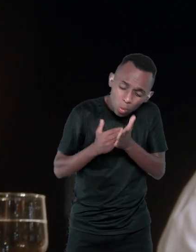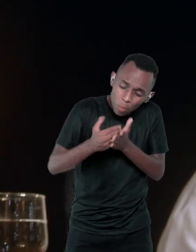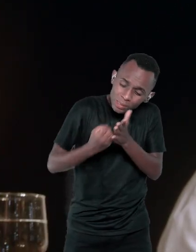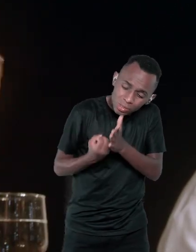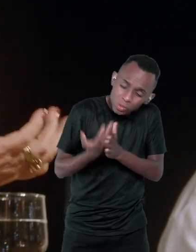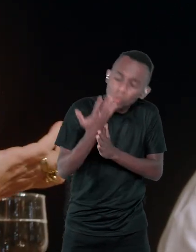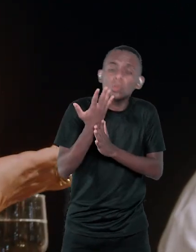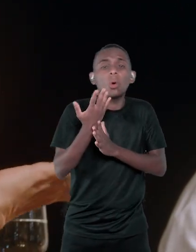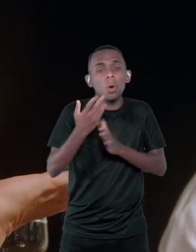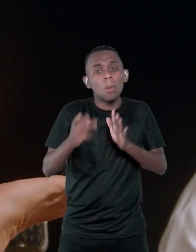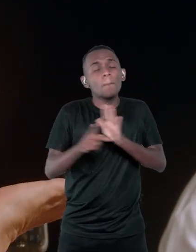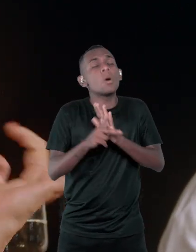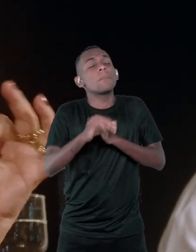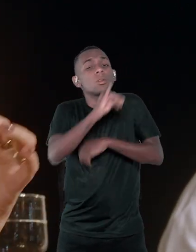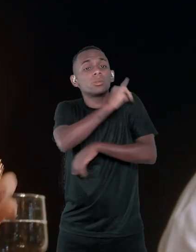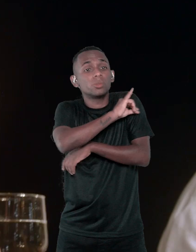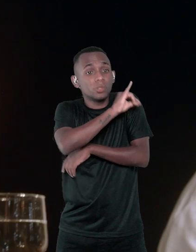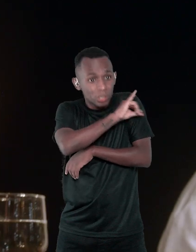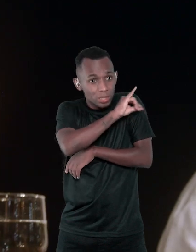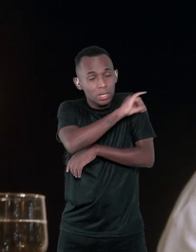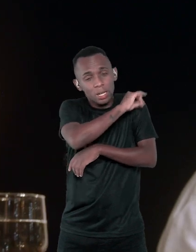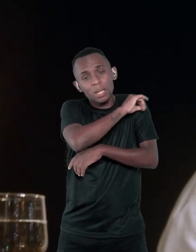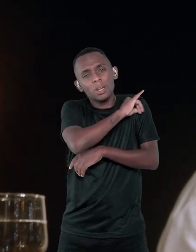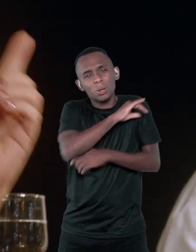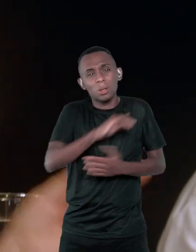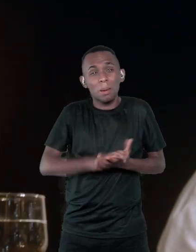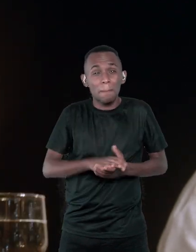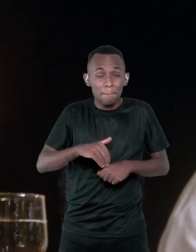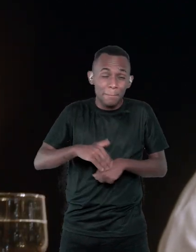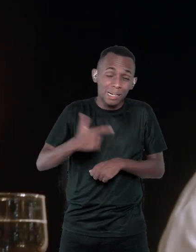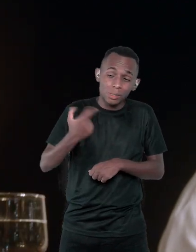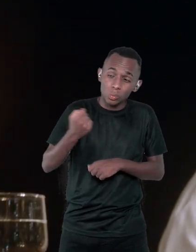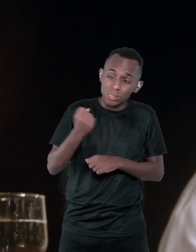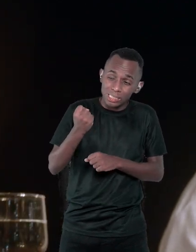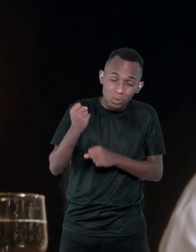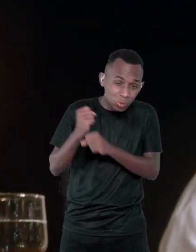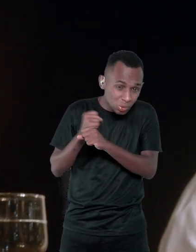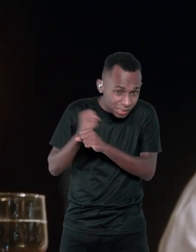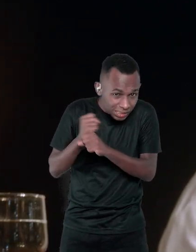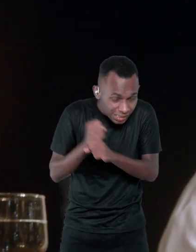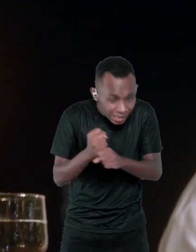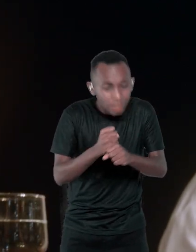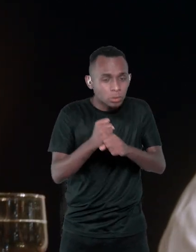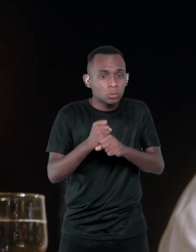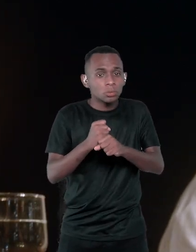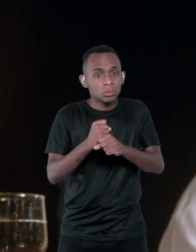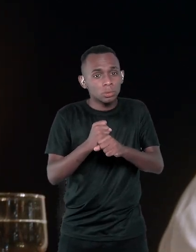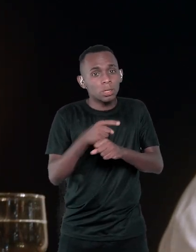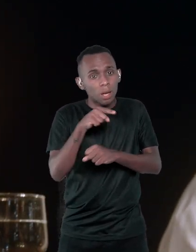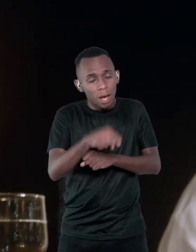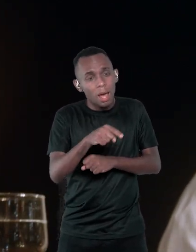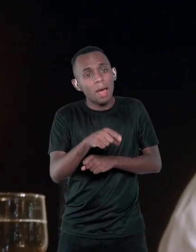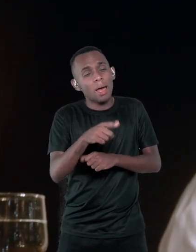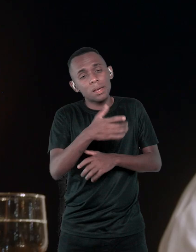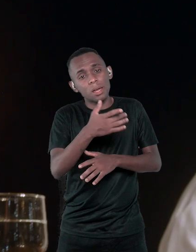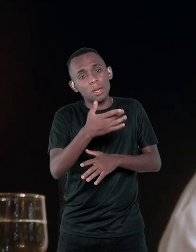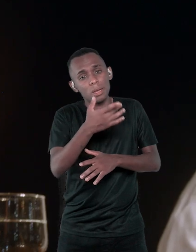que abasteceu de água potável a população durante mais de 200 anos, e que estava esquecido,